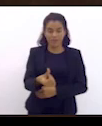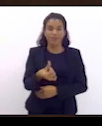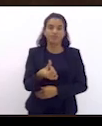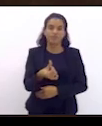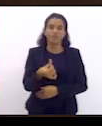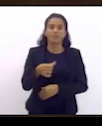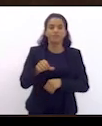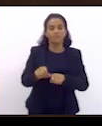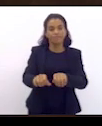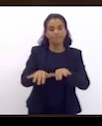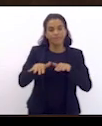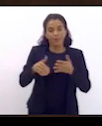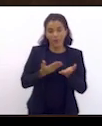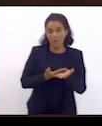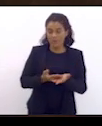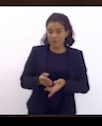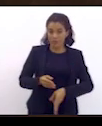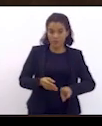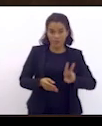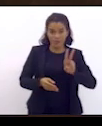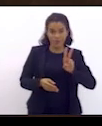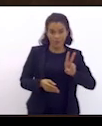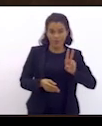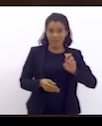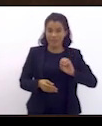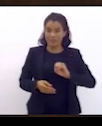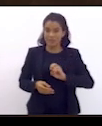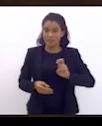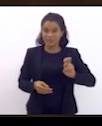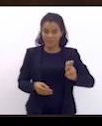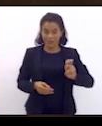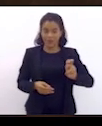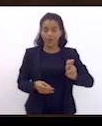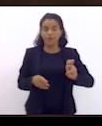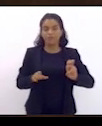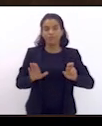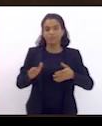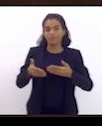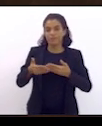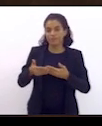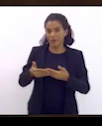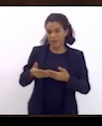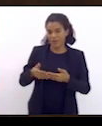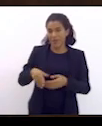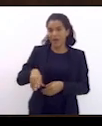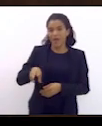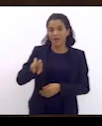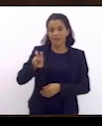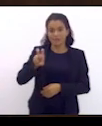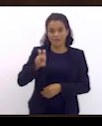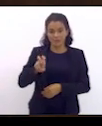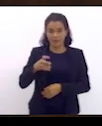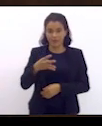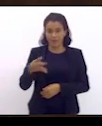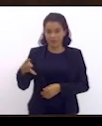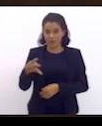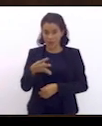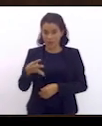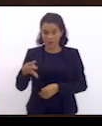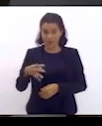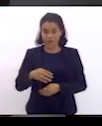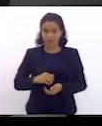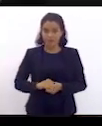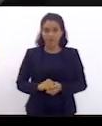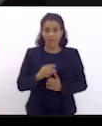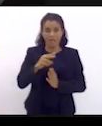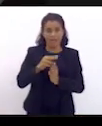ordinária que iniciada às 14:05 encerrou-se às 17:44